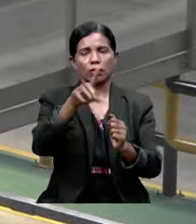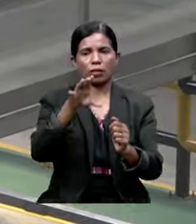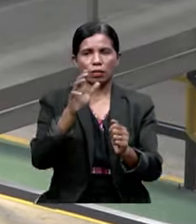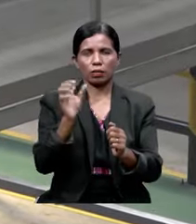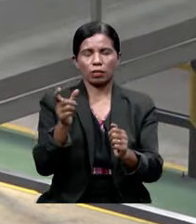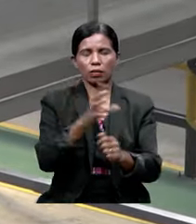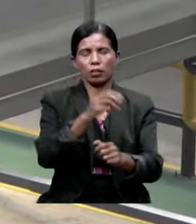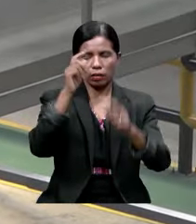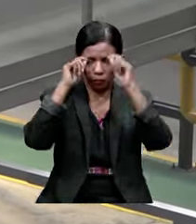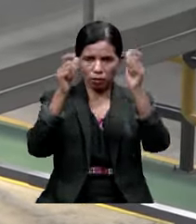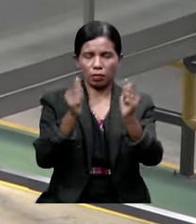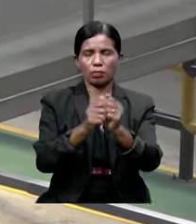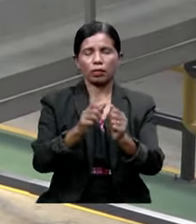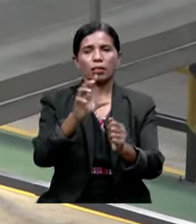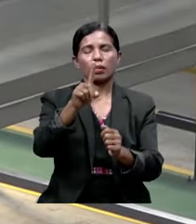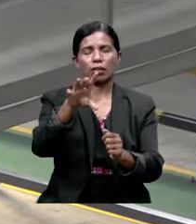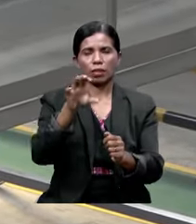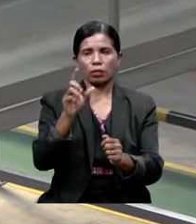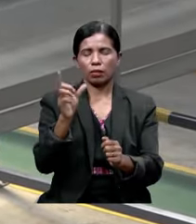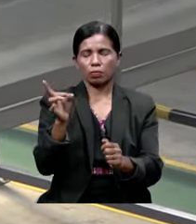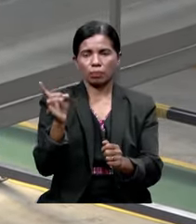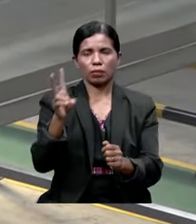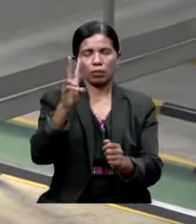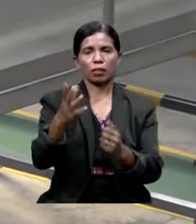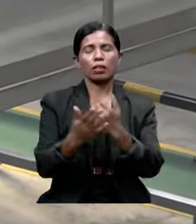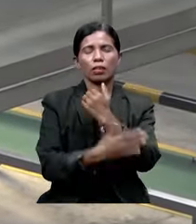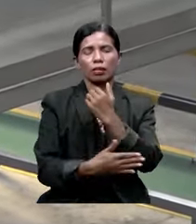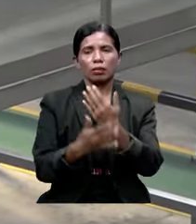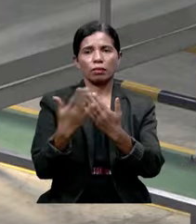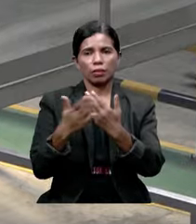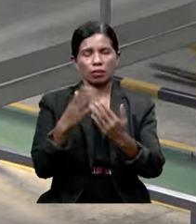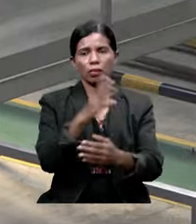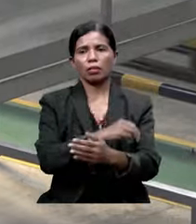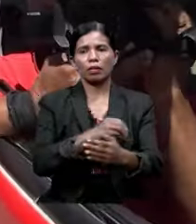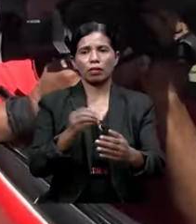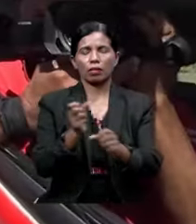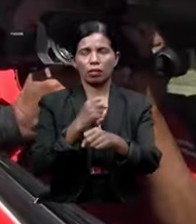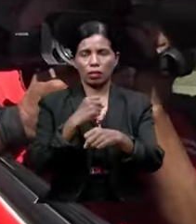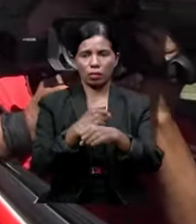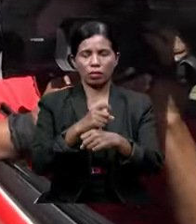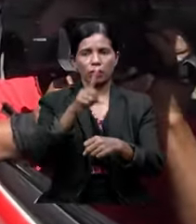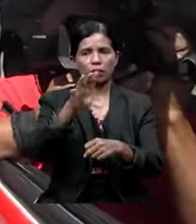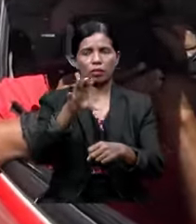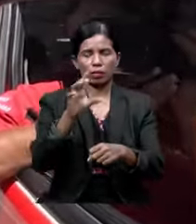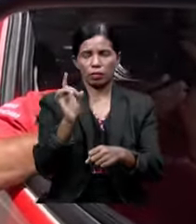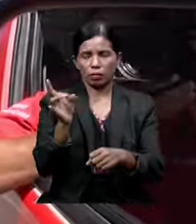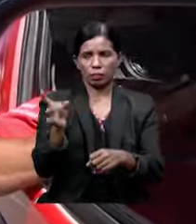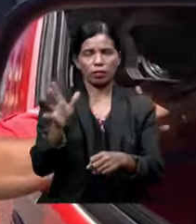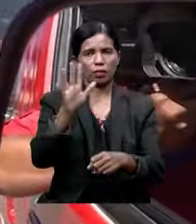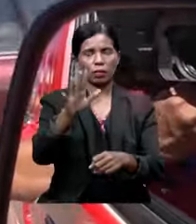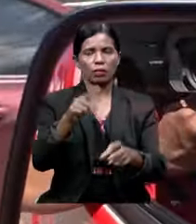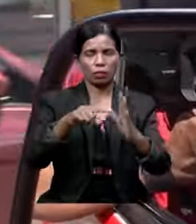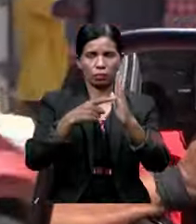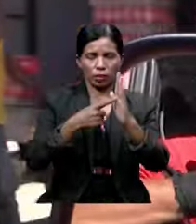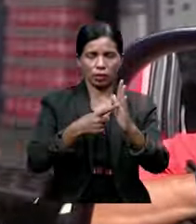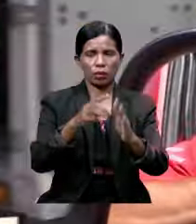okupa posisau atu sida walunor resin rua, usi nasau nebe fasil halo negosio no posisau atu sida wal nor resineng atu hahu negosiu.